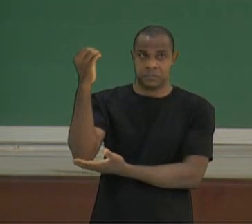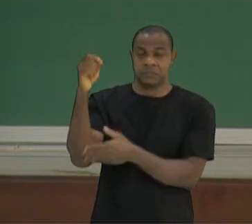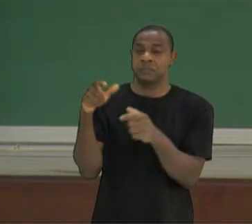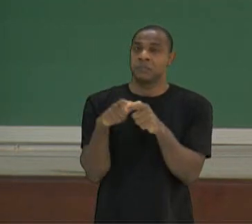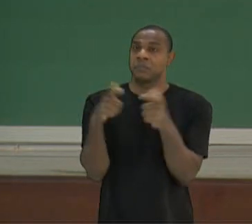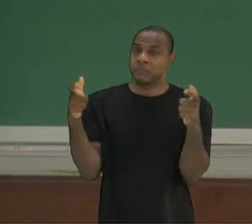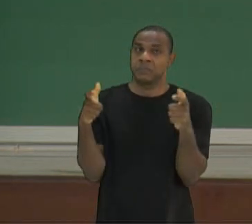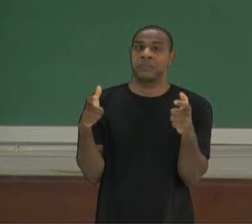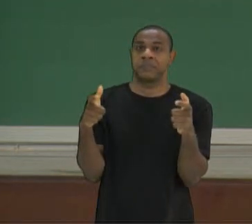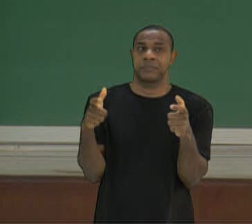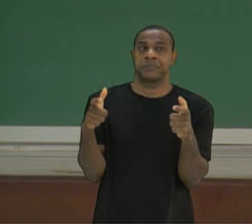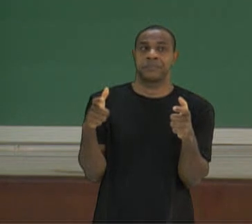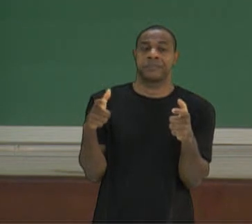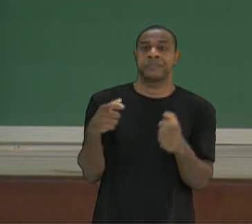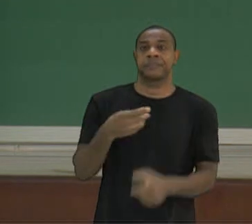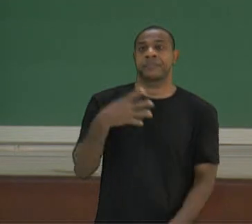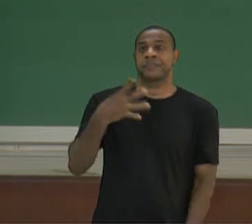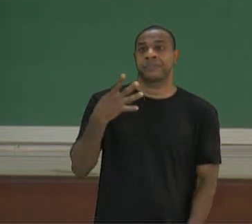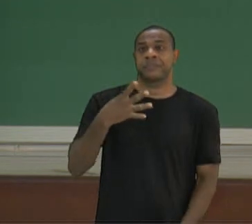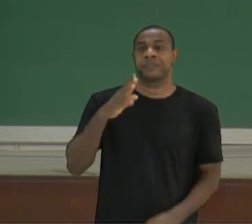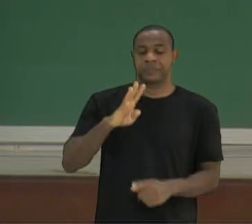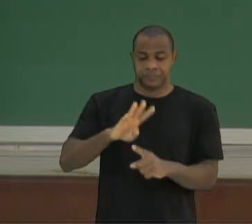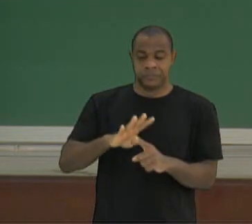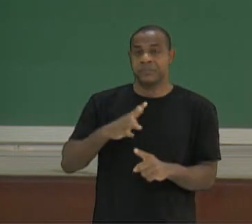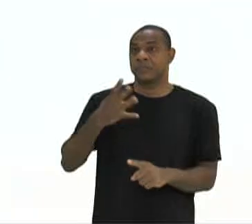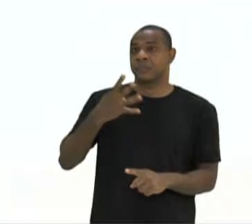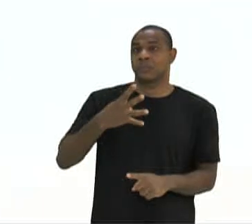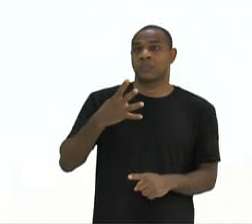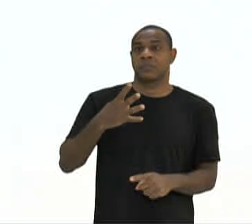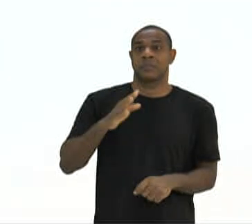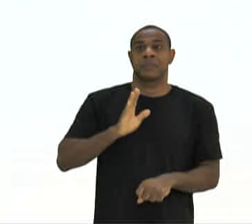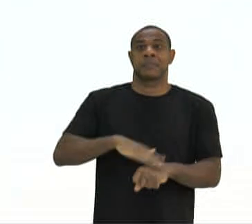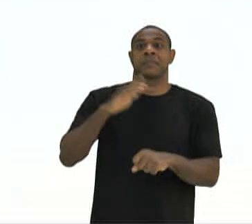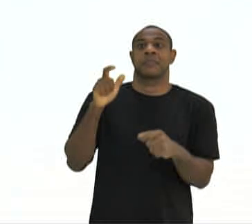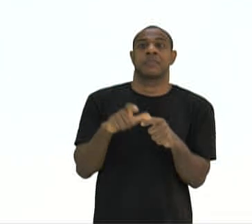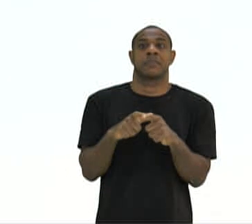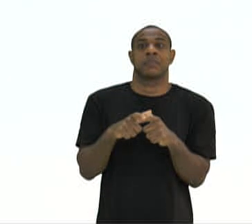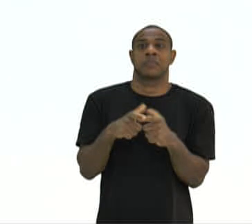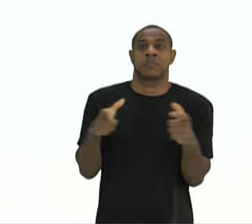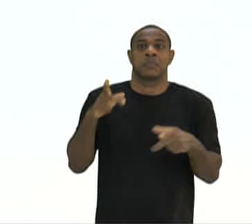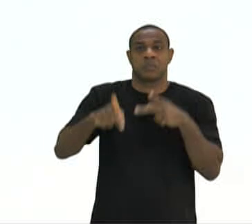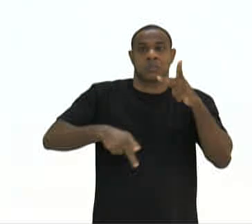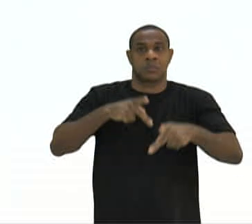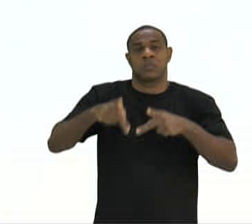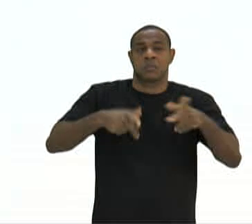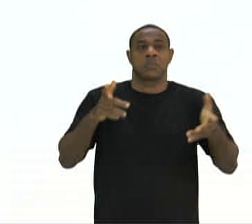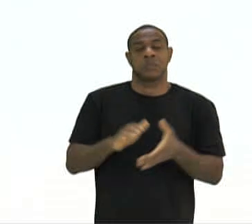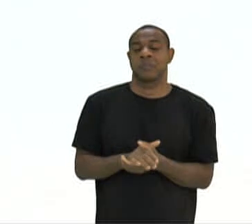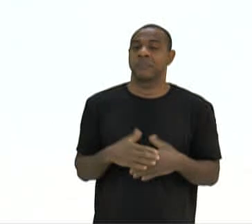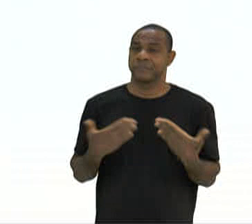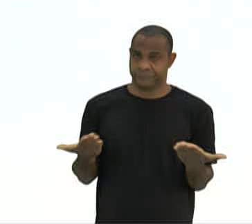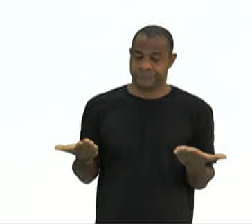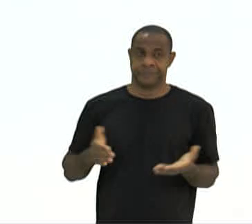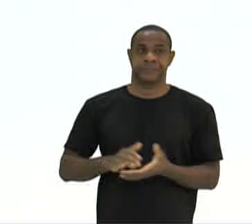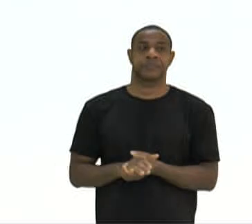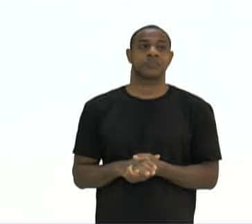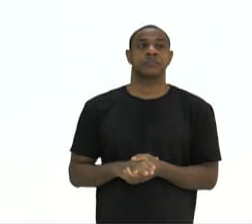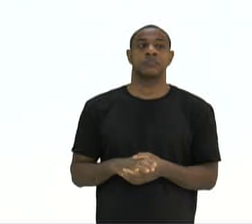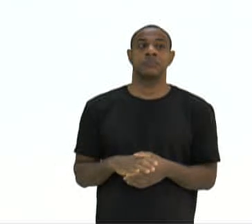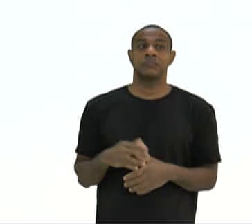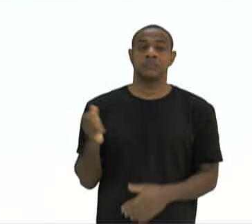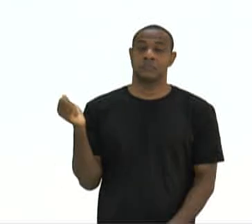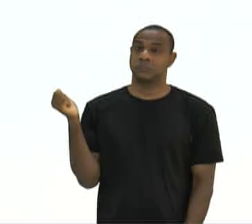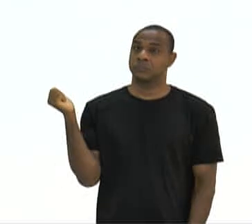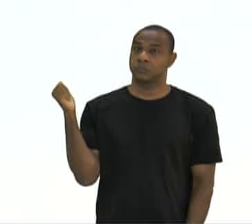e a quarta mais populosa do Brasil, superada apenas ali pelas regiões de São Paulo, Rio de Janeiro e Belo Horizonte. Olha